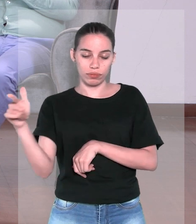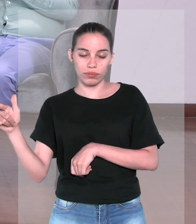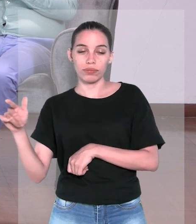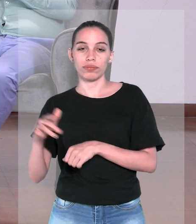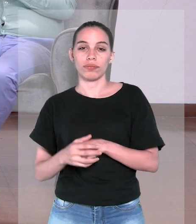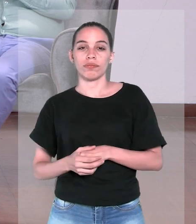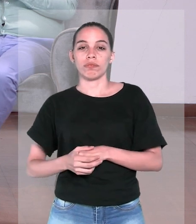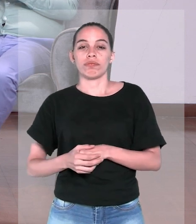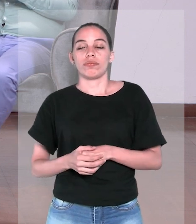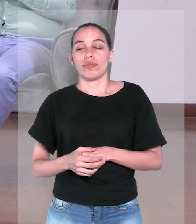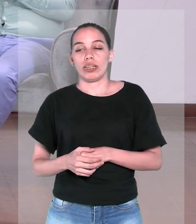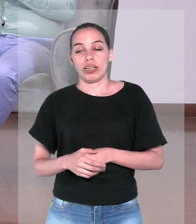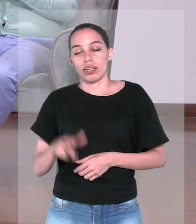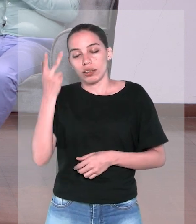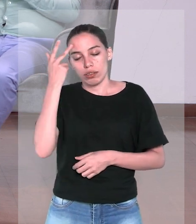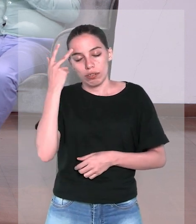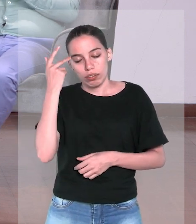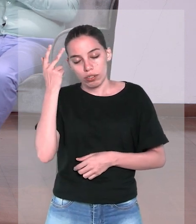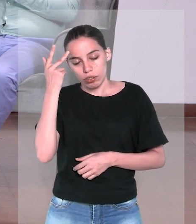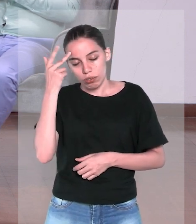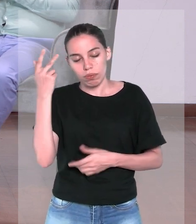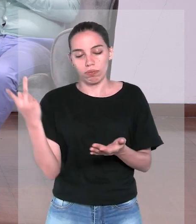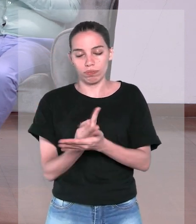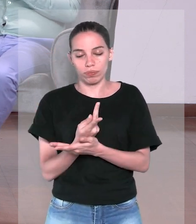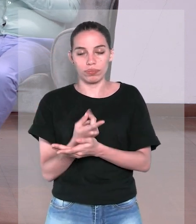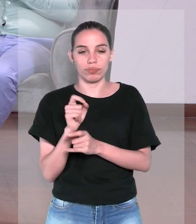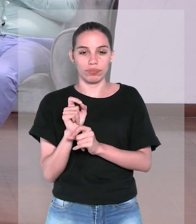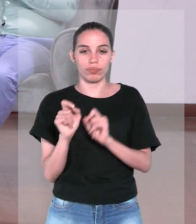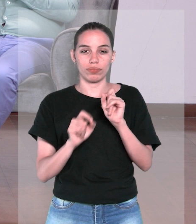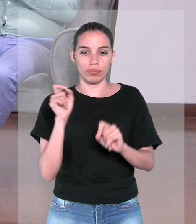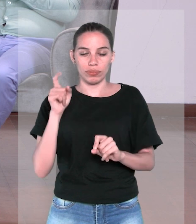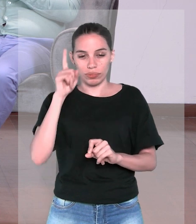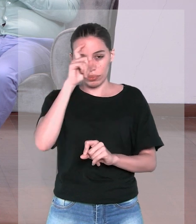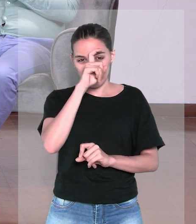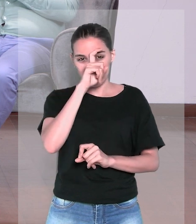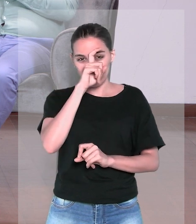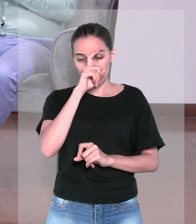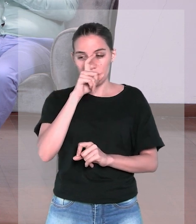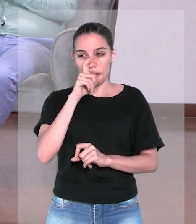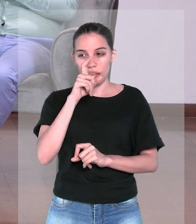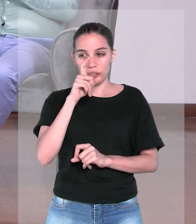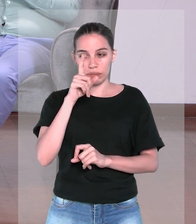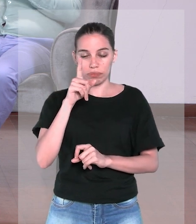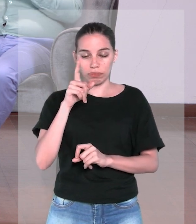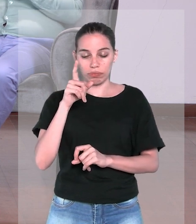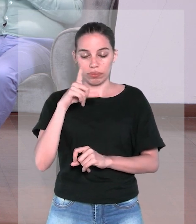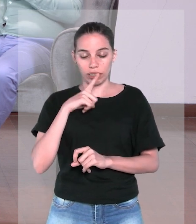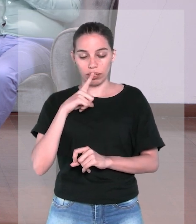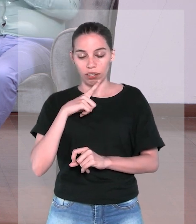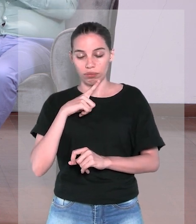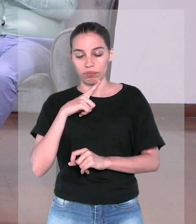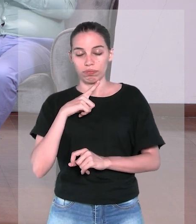a possibilidade de aprender a como matar em grupo grande e